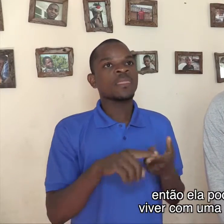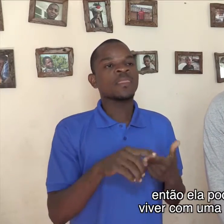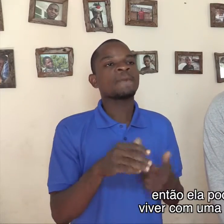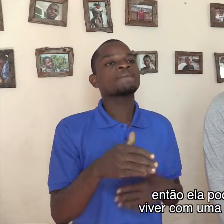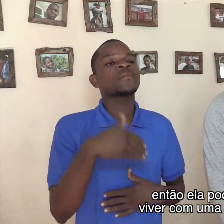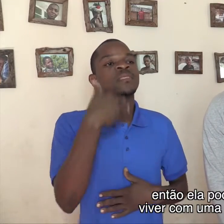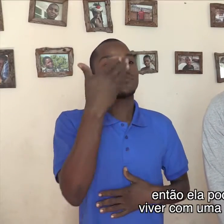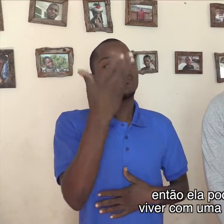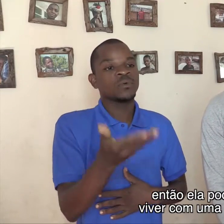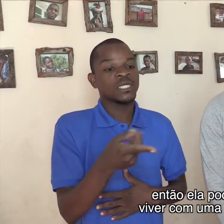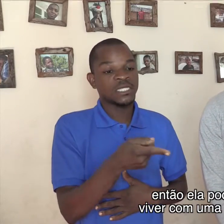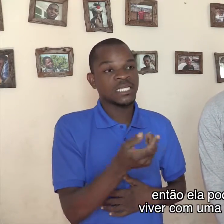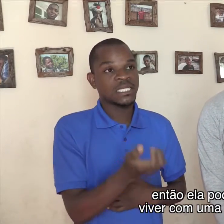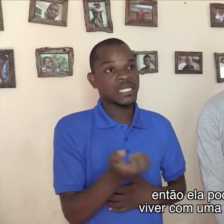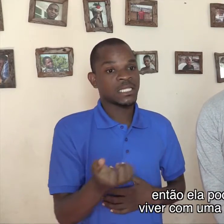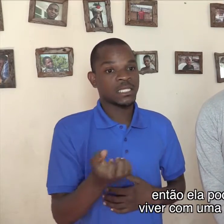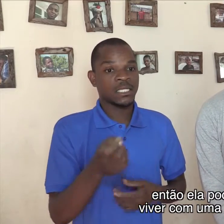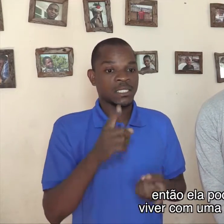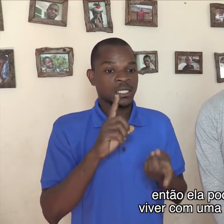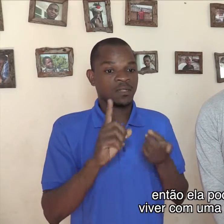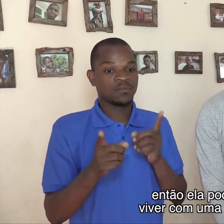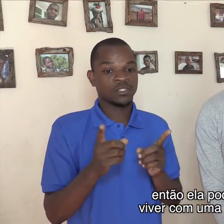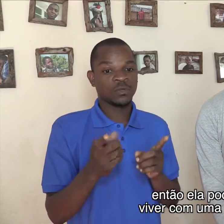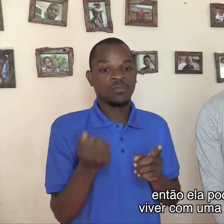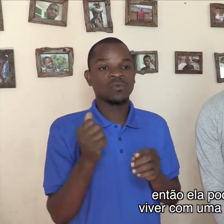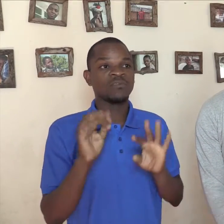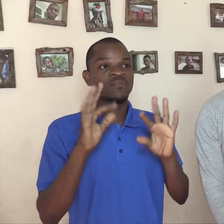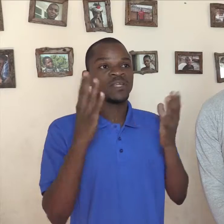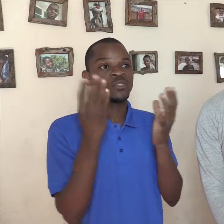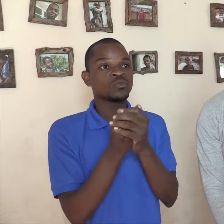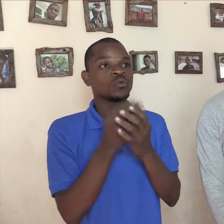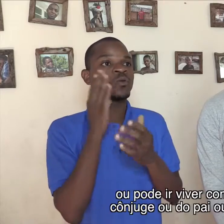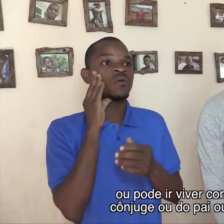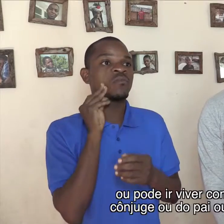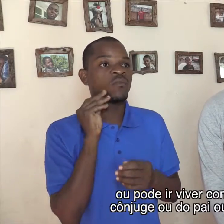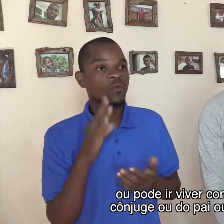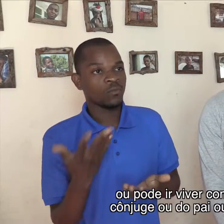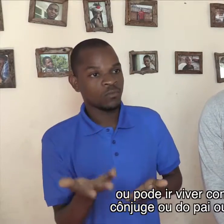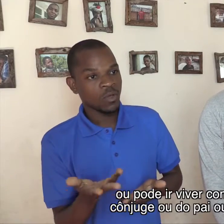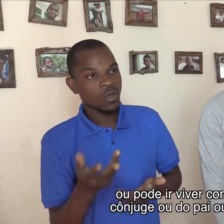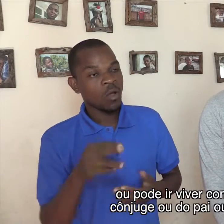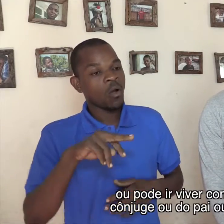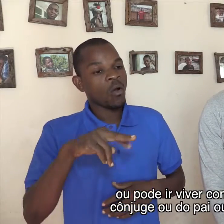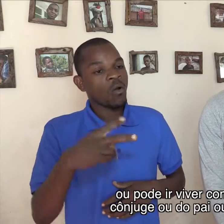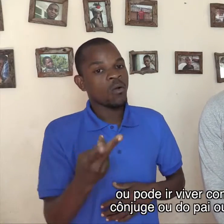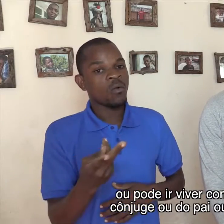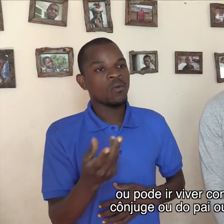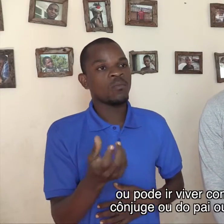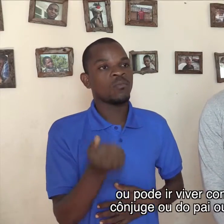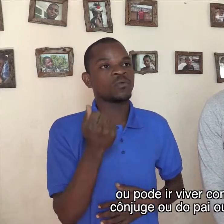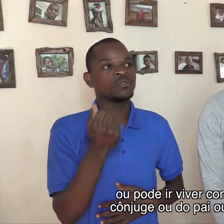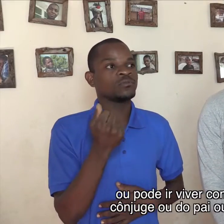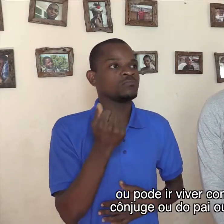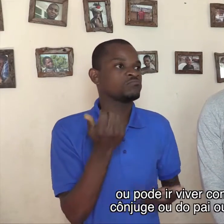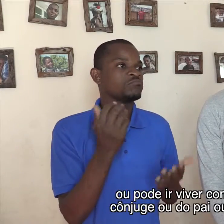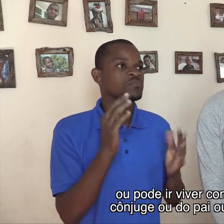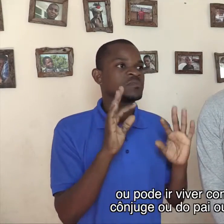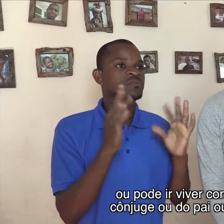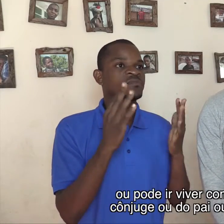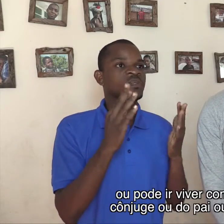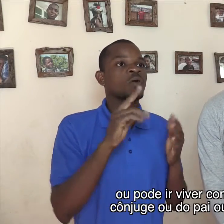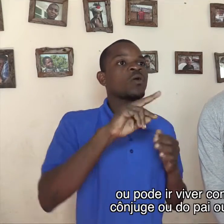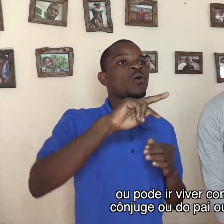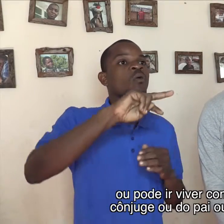Então, o que acontece é que a criança pode cair na mão de uma avó ou pode acontecer que vai para a casa de um